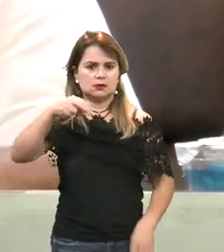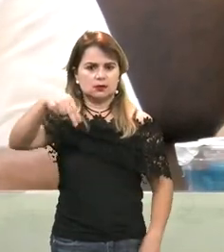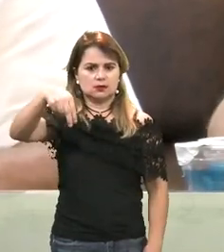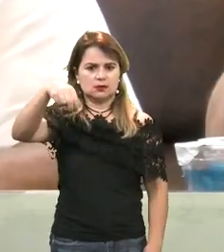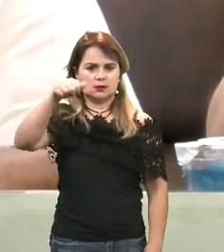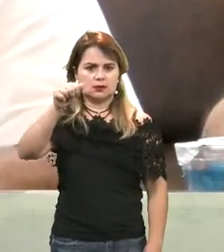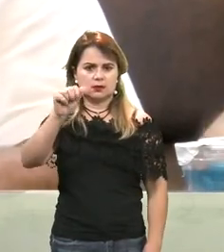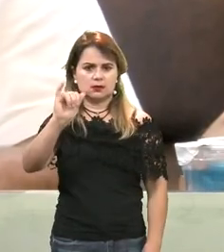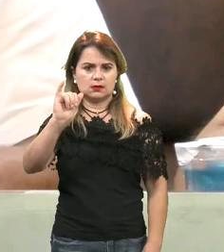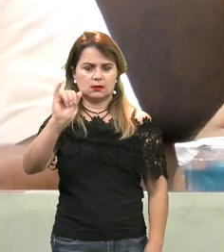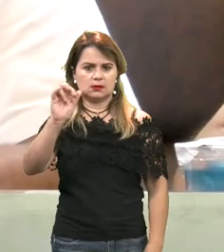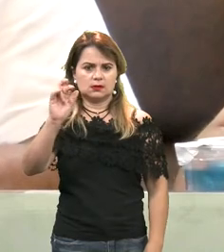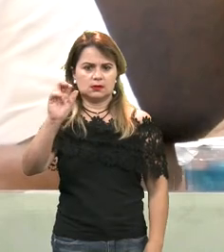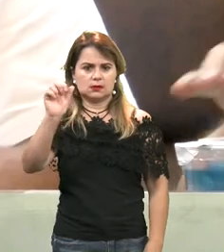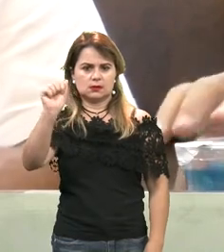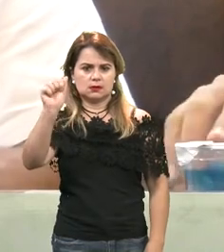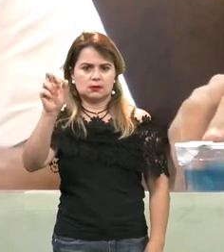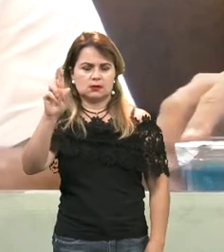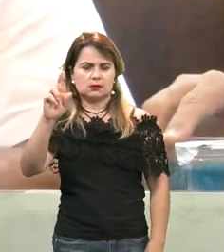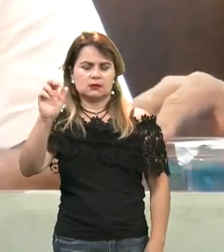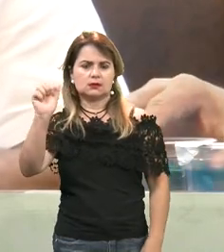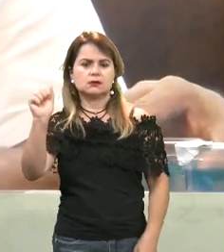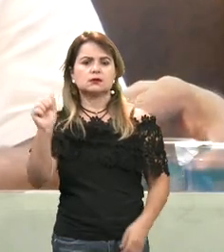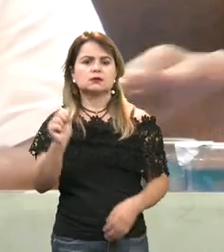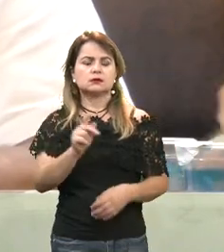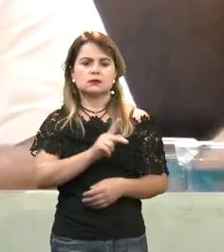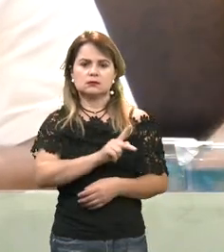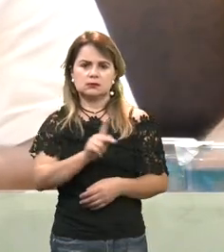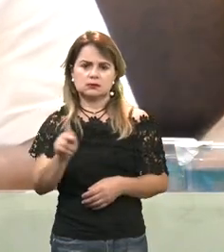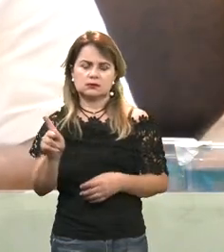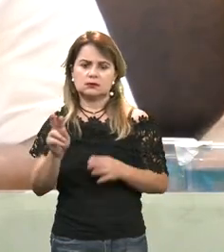que, como presidente, representa aqui